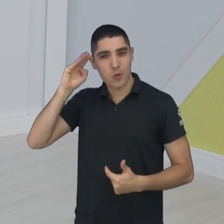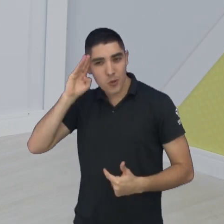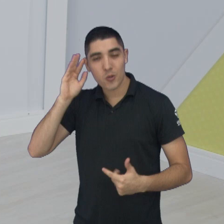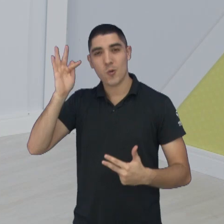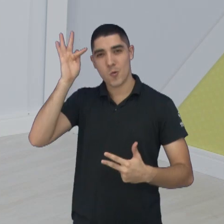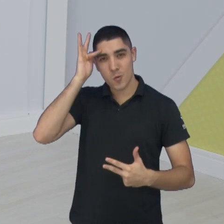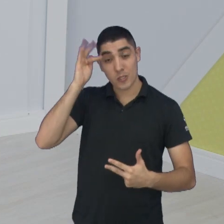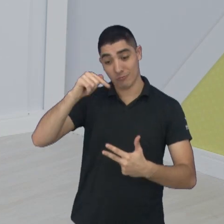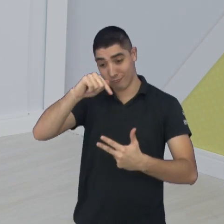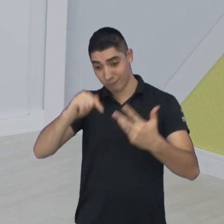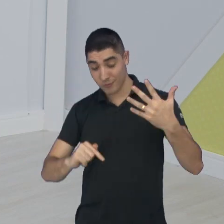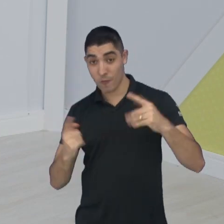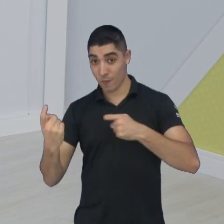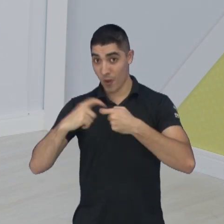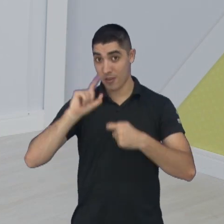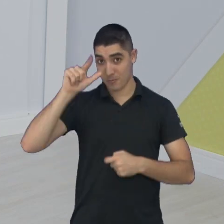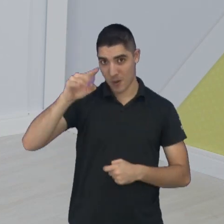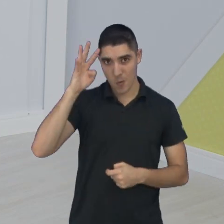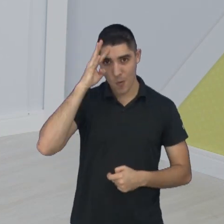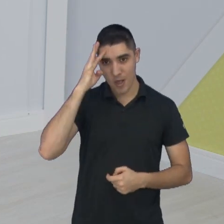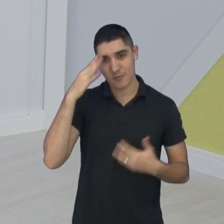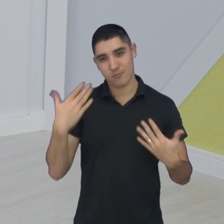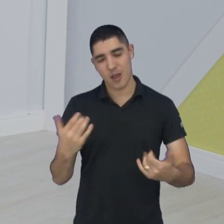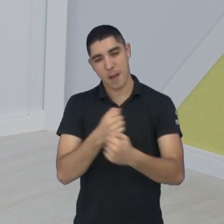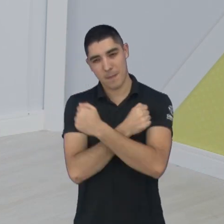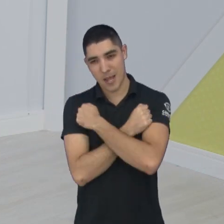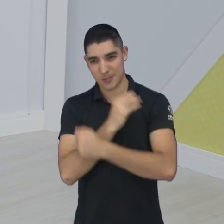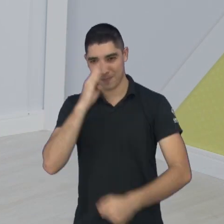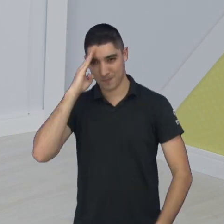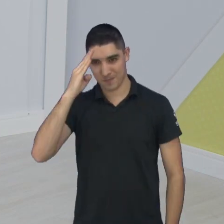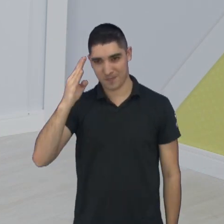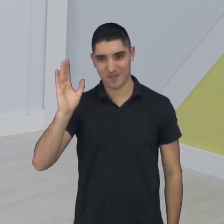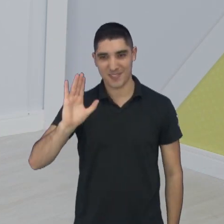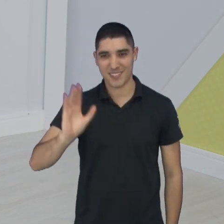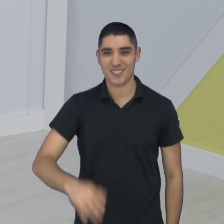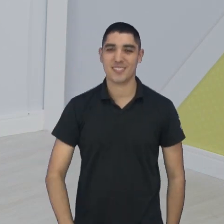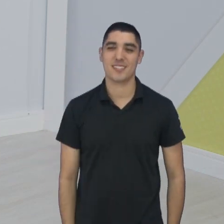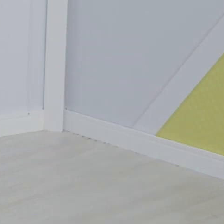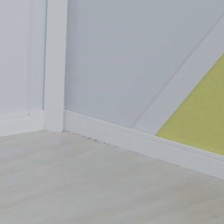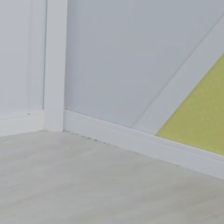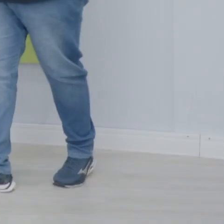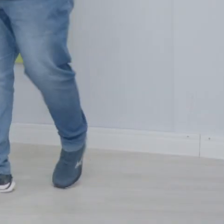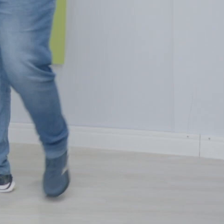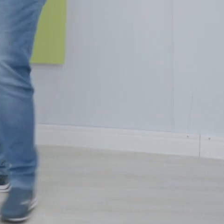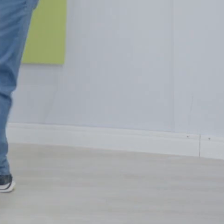Luizão e grande equipe, a gente volta na quarta-feira. De minha parte, grande abraço. Até lá. Tchau, tchau.